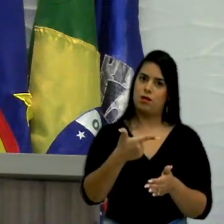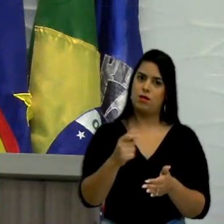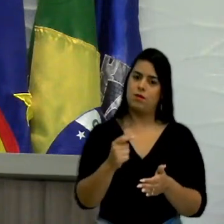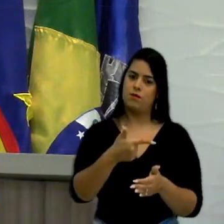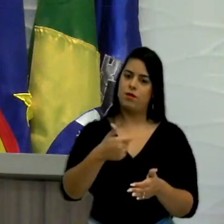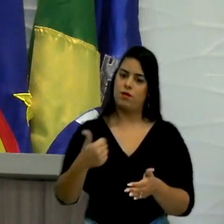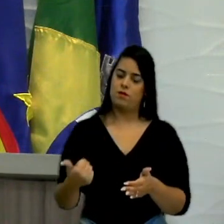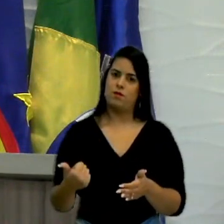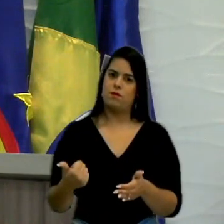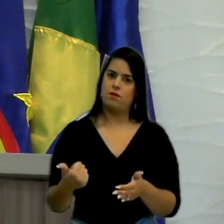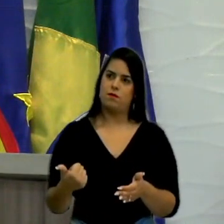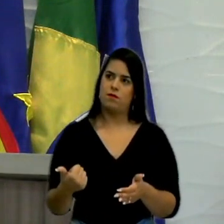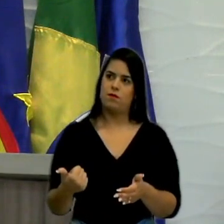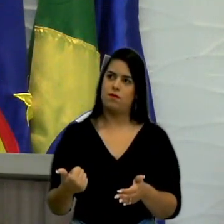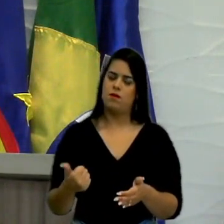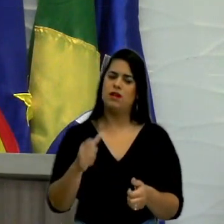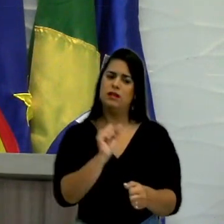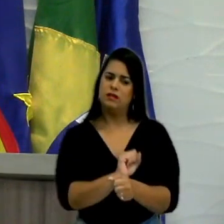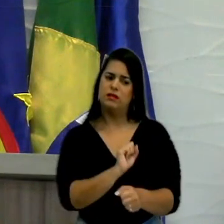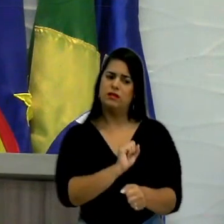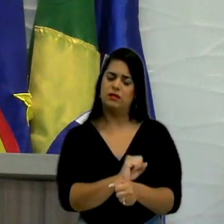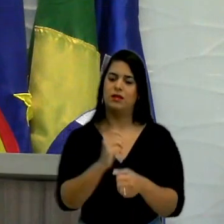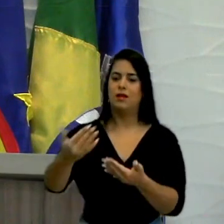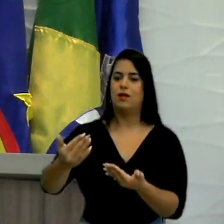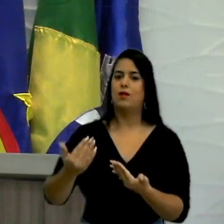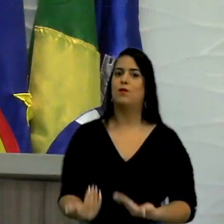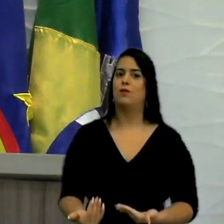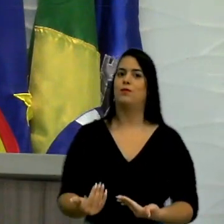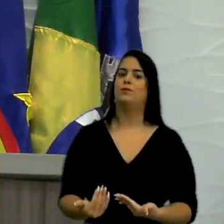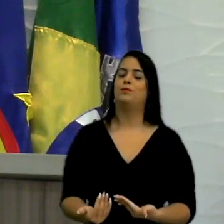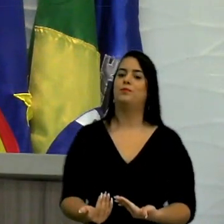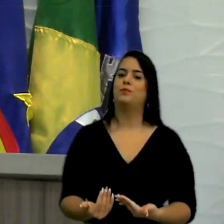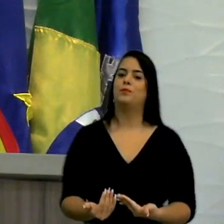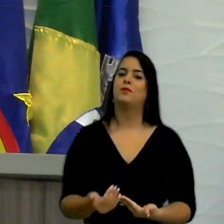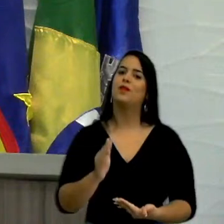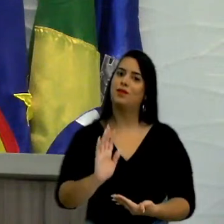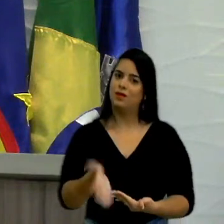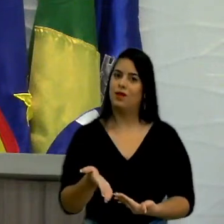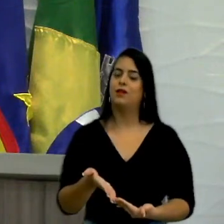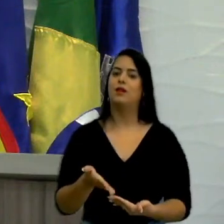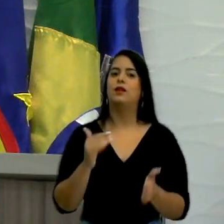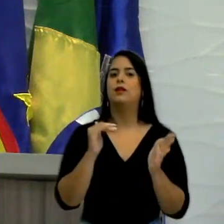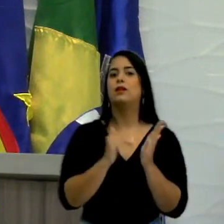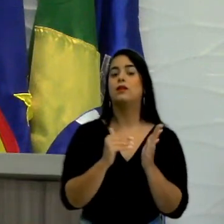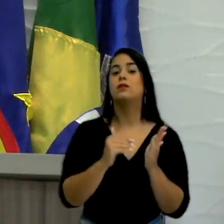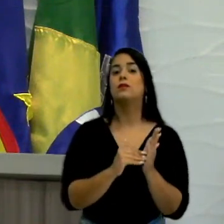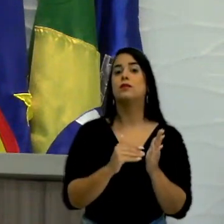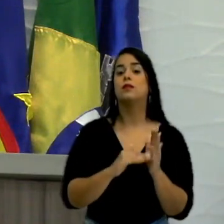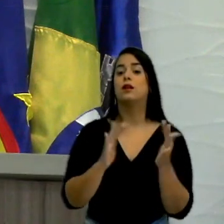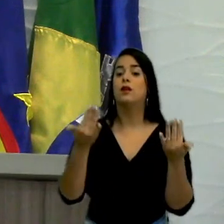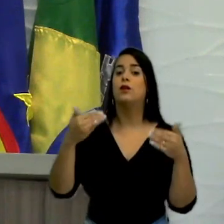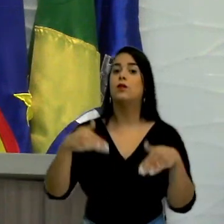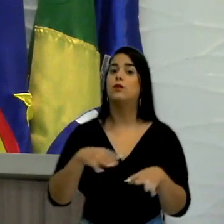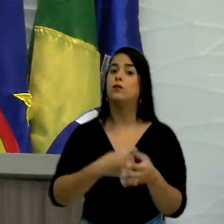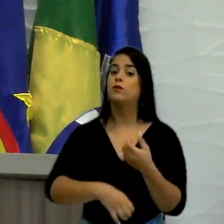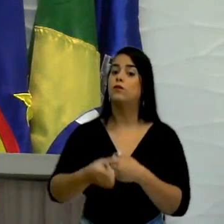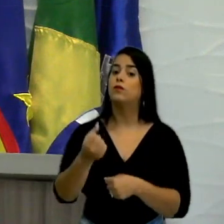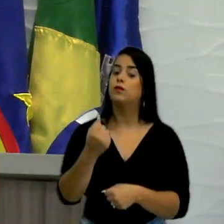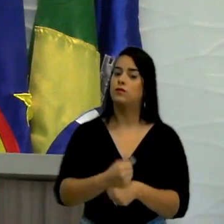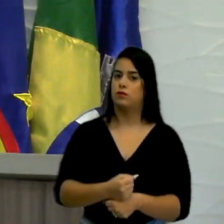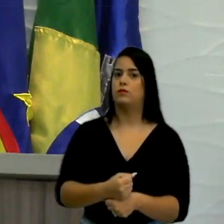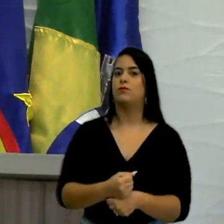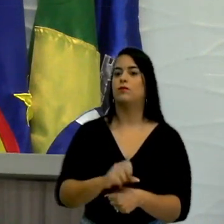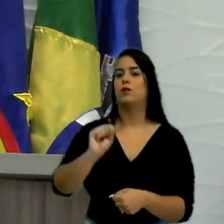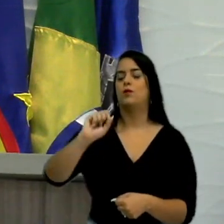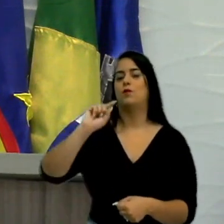2021-2022, que estavam aguardando ser convocados, vai ser convocado até o final desse ano 8 mil. Então, alguns